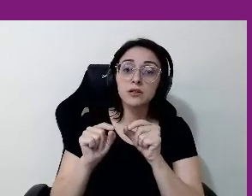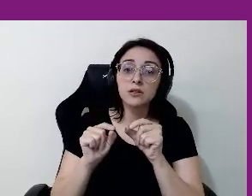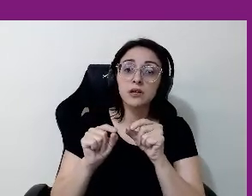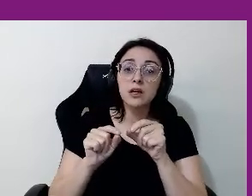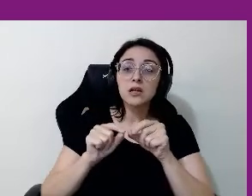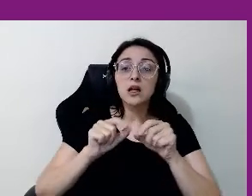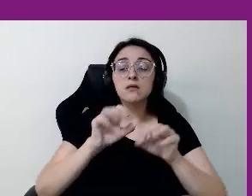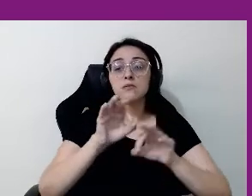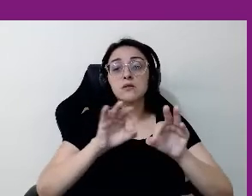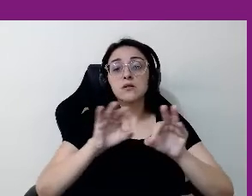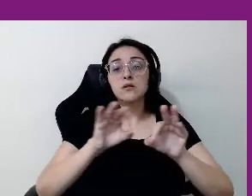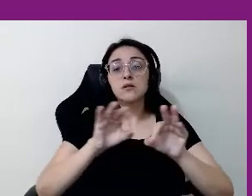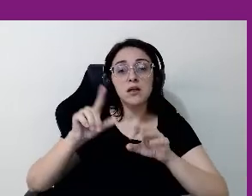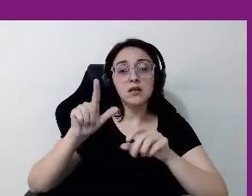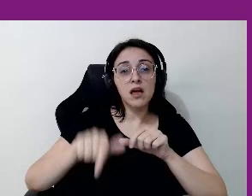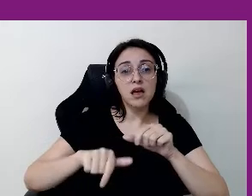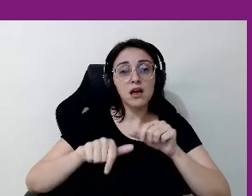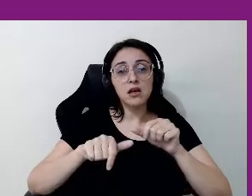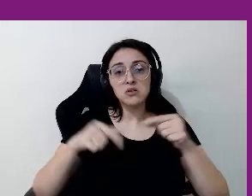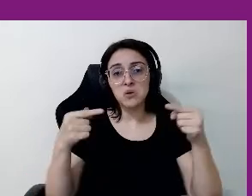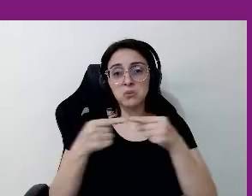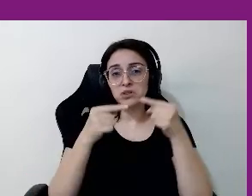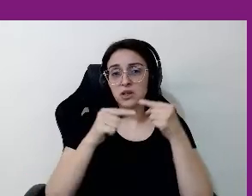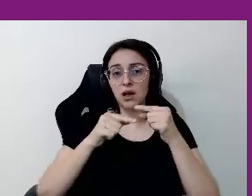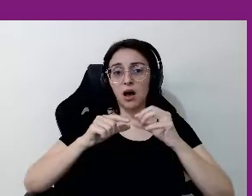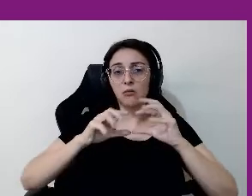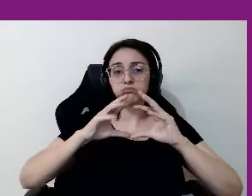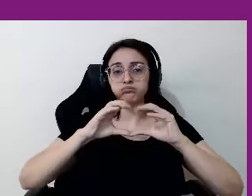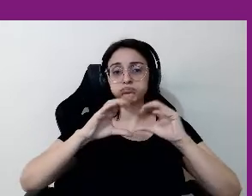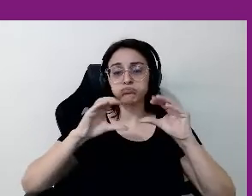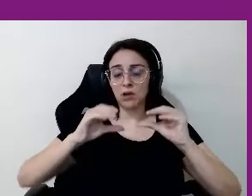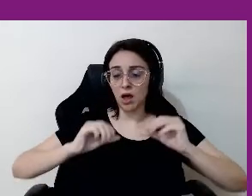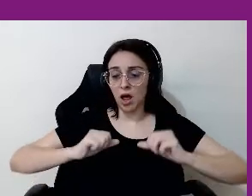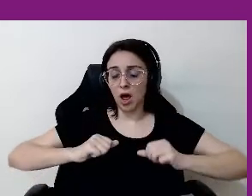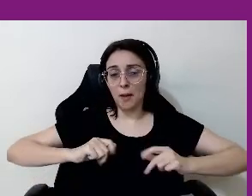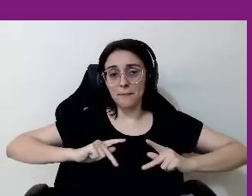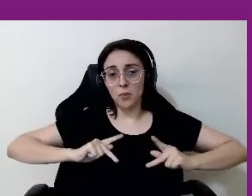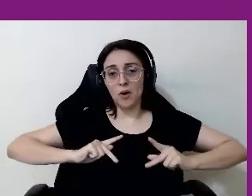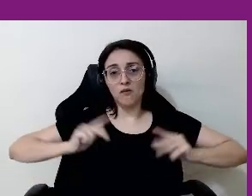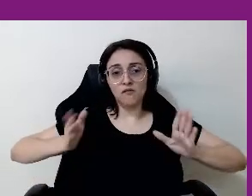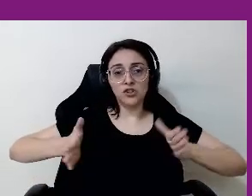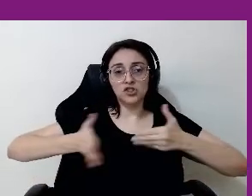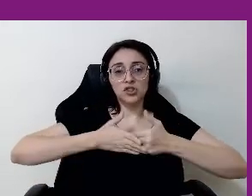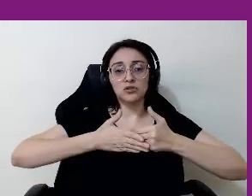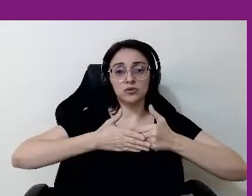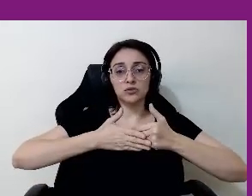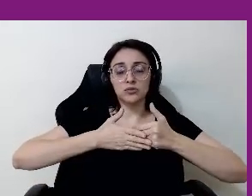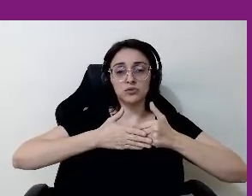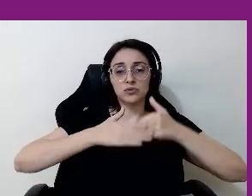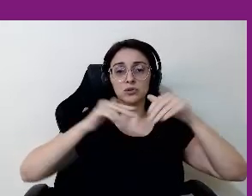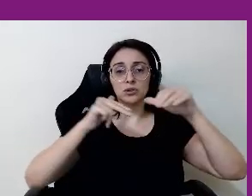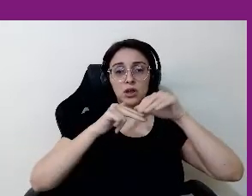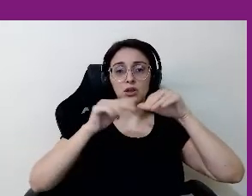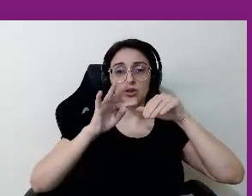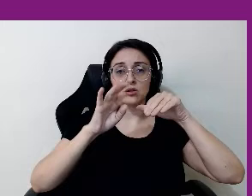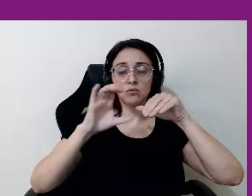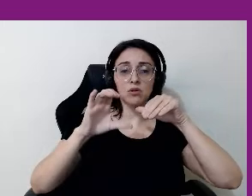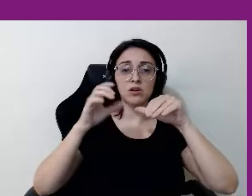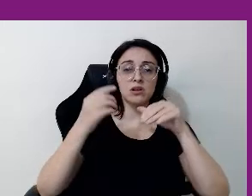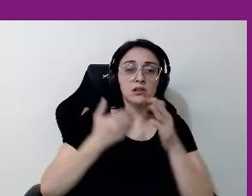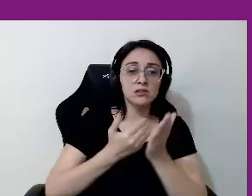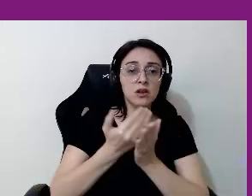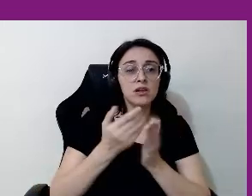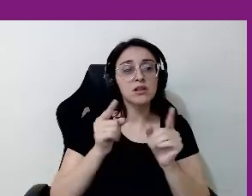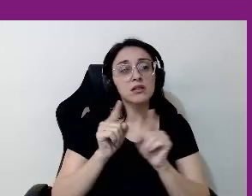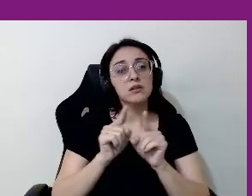não teve relação com a massa de pulmão fechado na tomo inicial, e nem com o